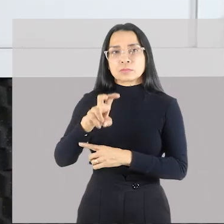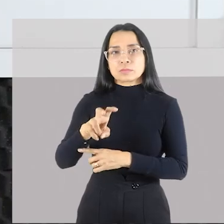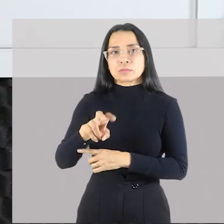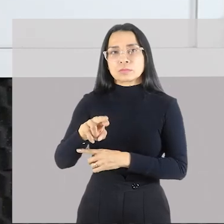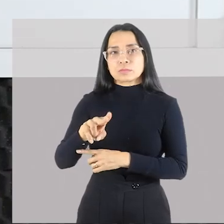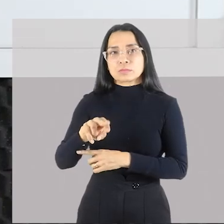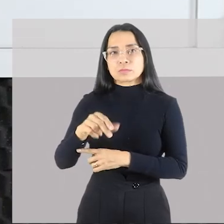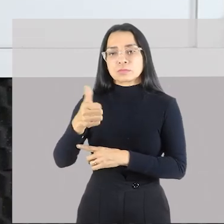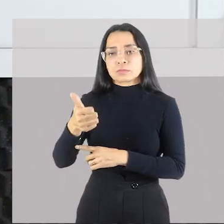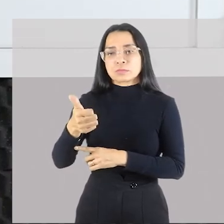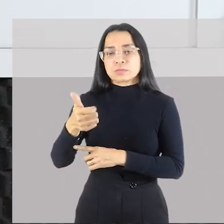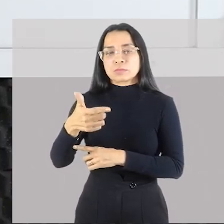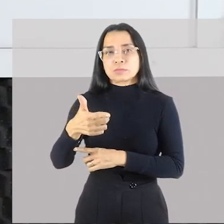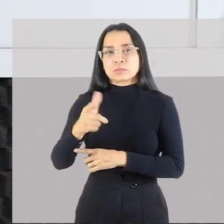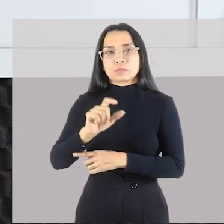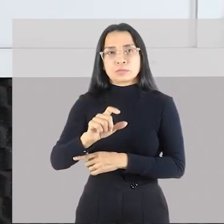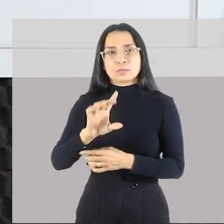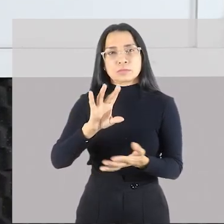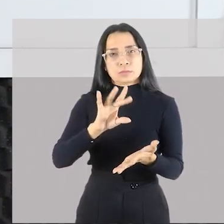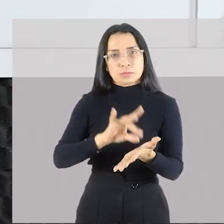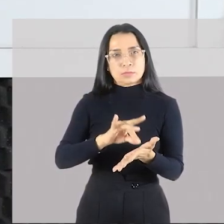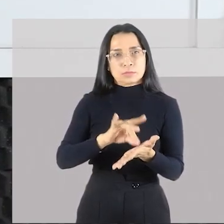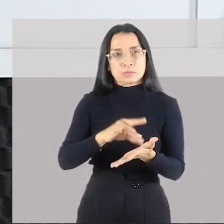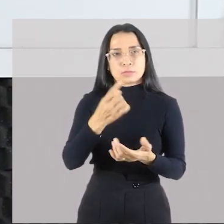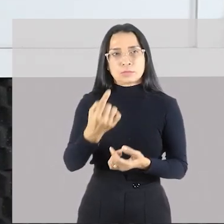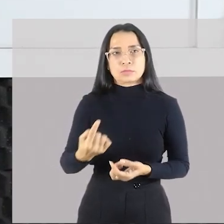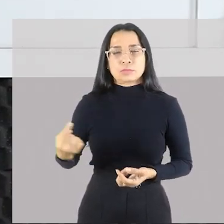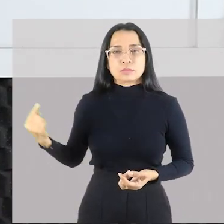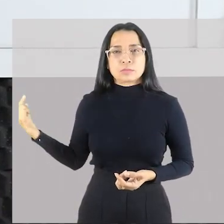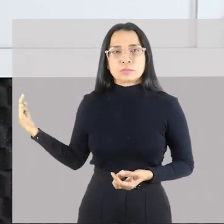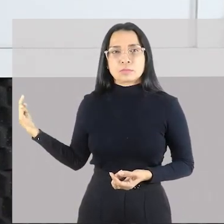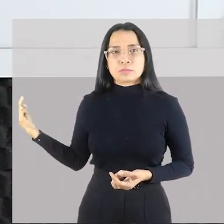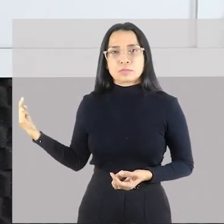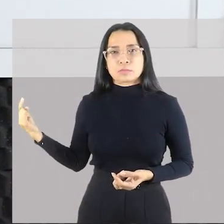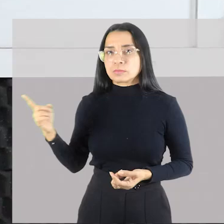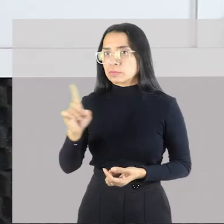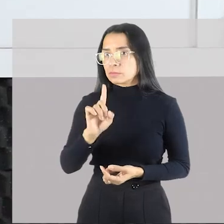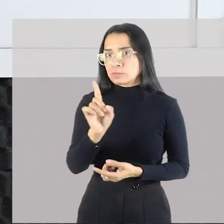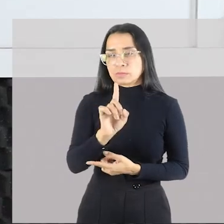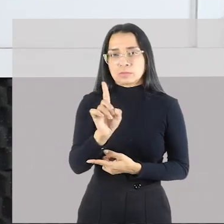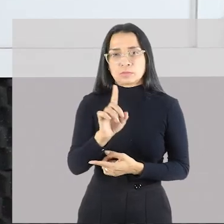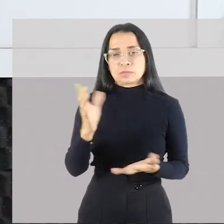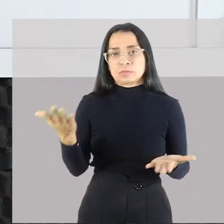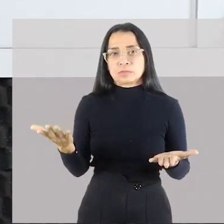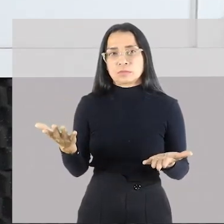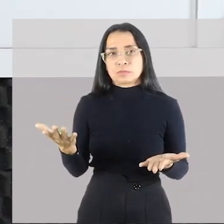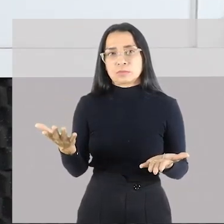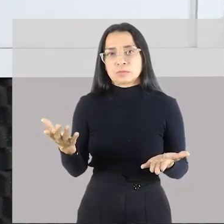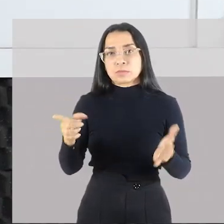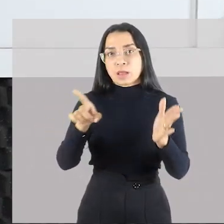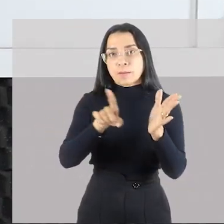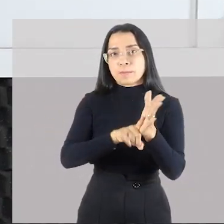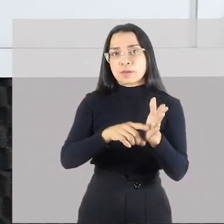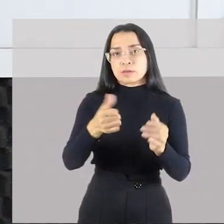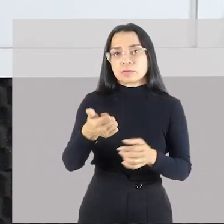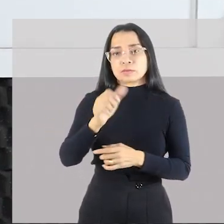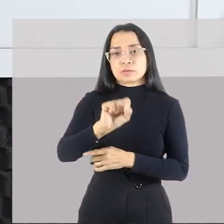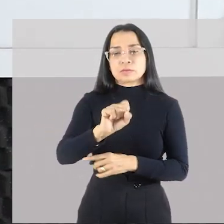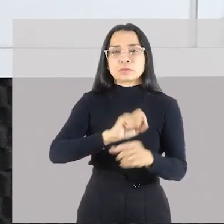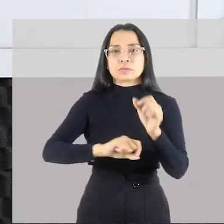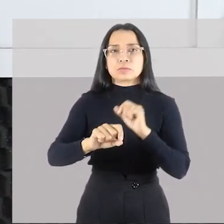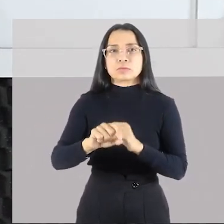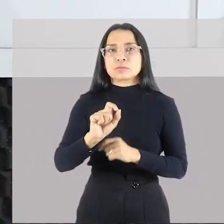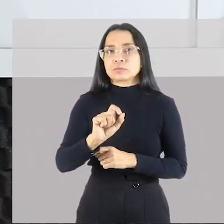12. Pessoal, isso aqui é verdade? Menos 3 menos 15 é igual a 12? Não, menos 3 menos 15 é menos 18. Então isso